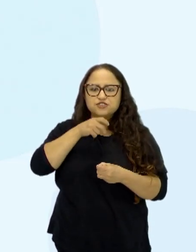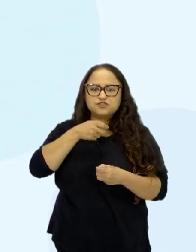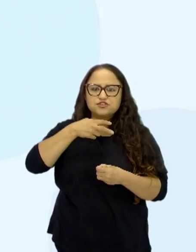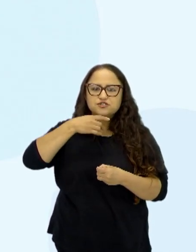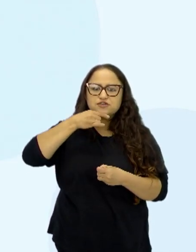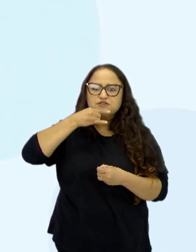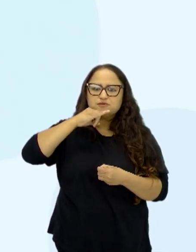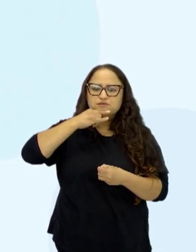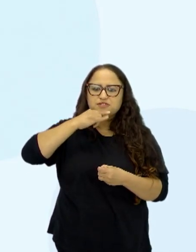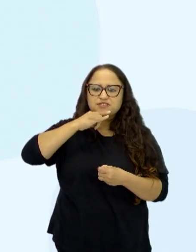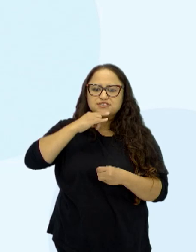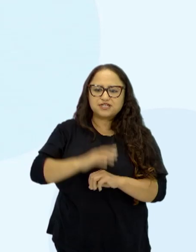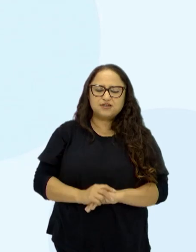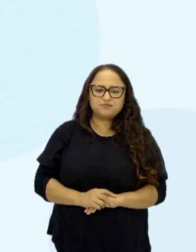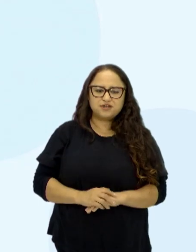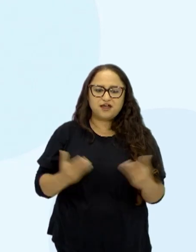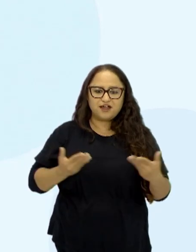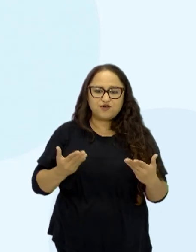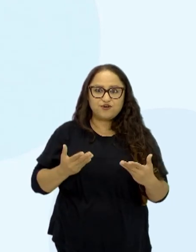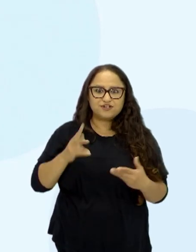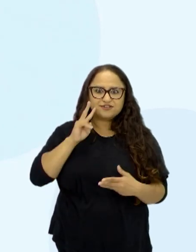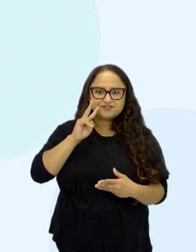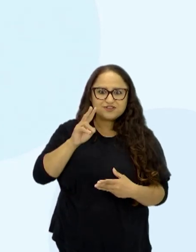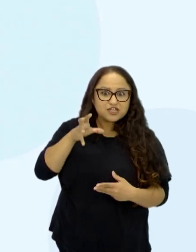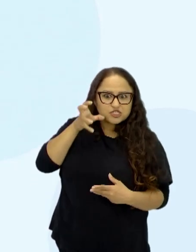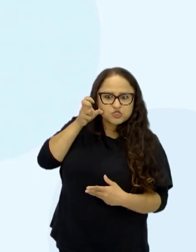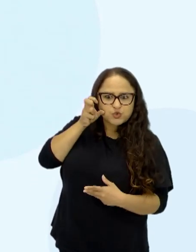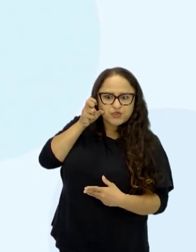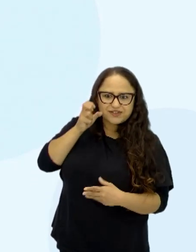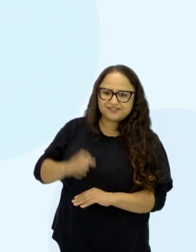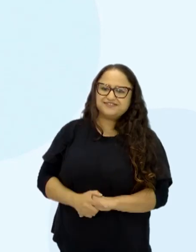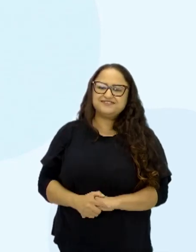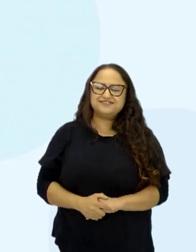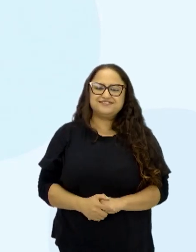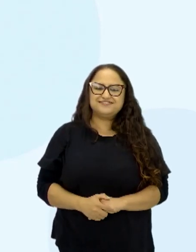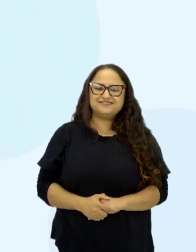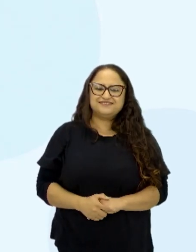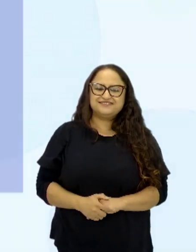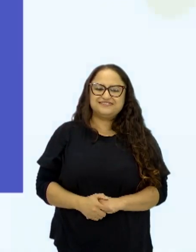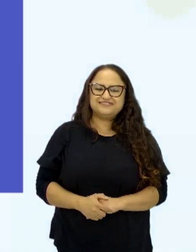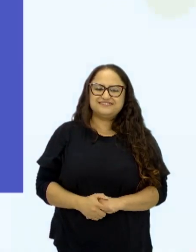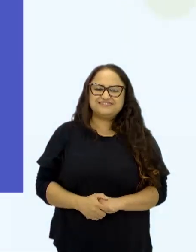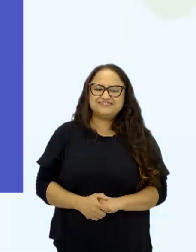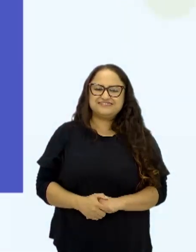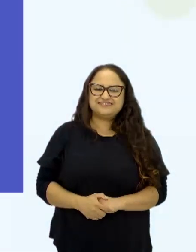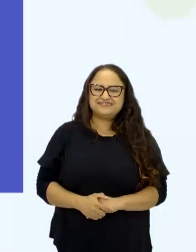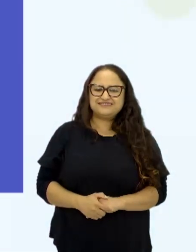não vou antecipar. Roda aí que a gente já fala sobre isso daqui a pouco.